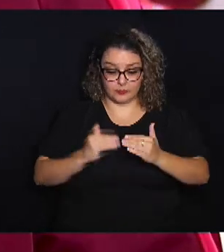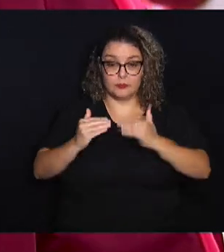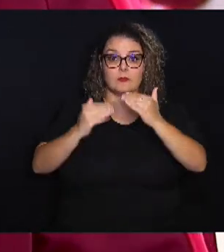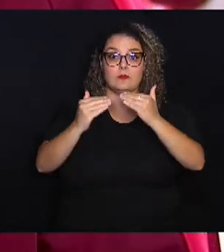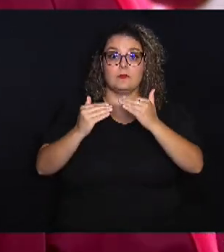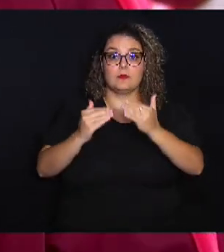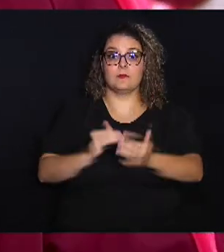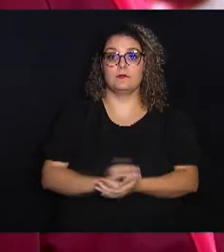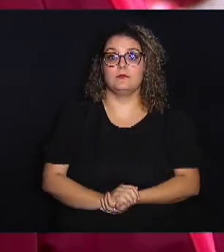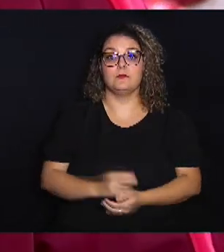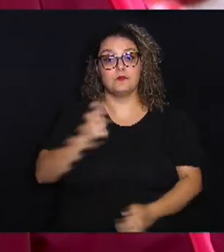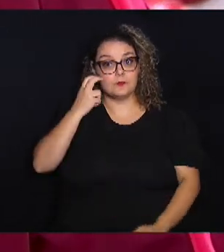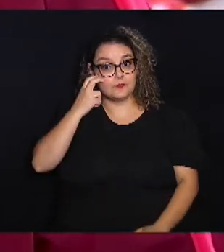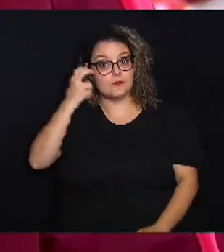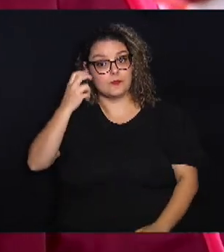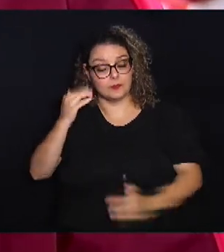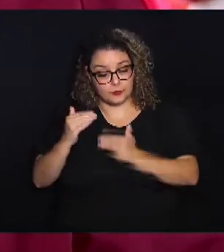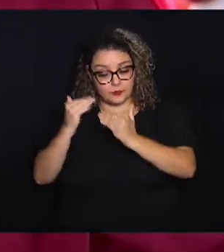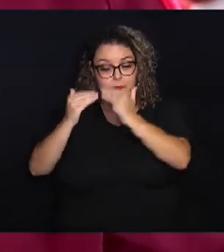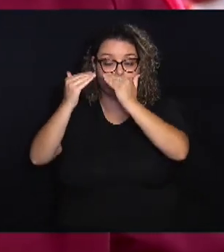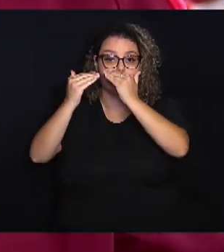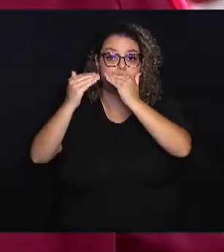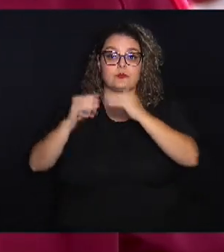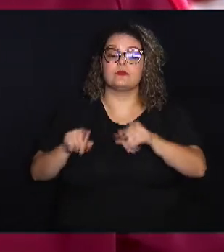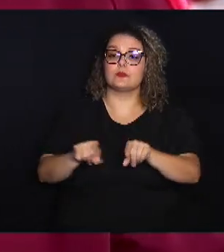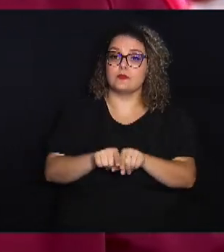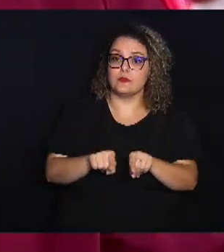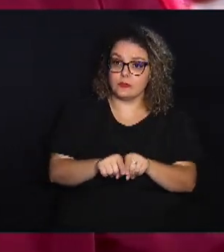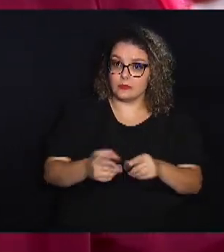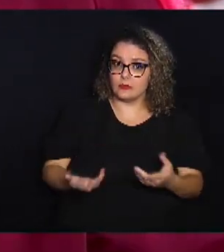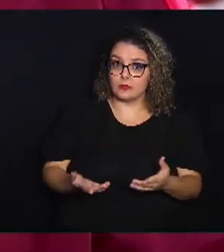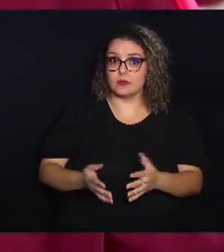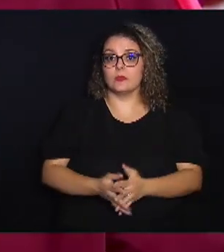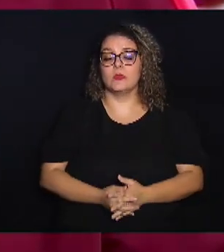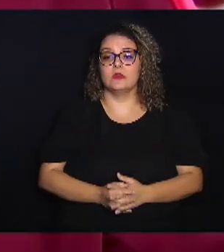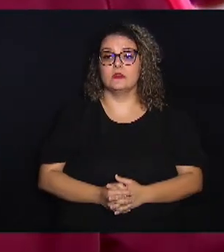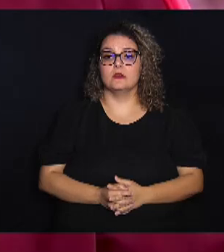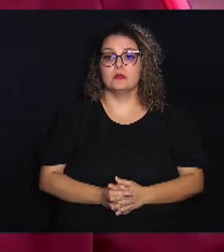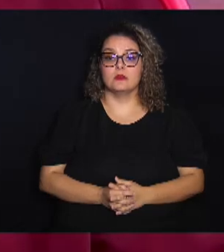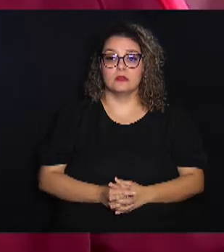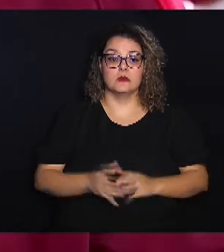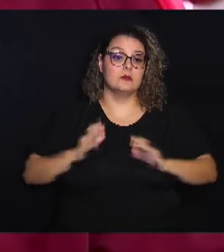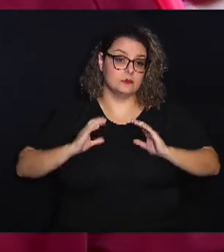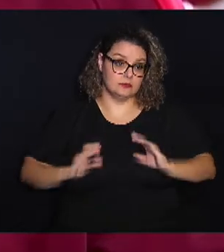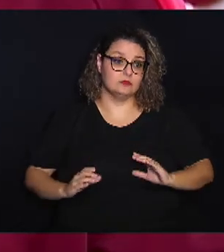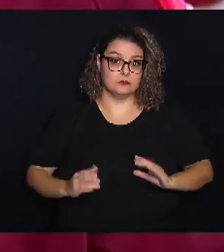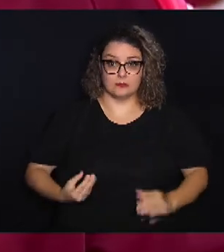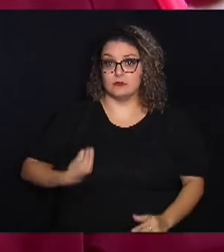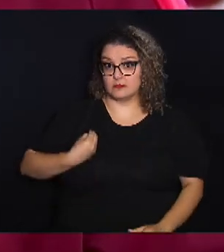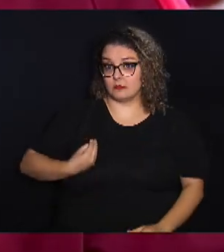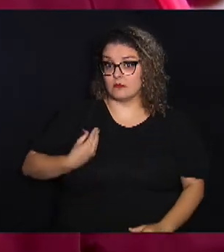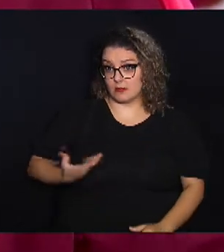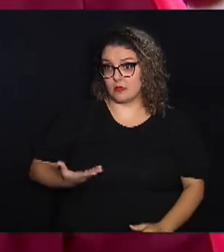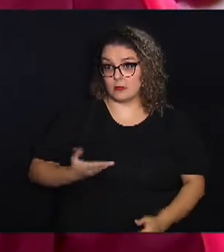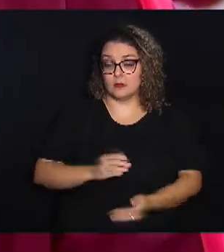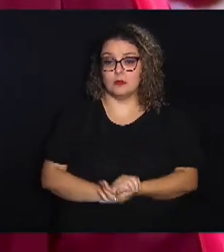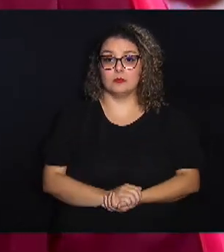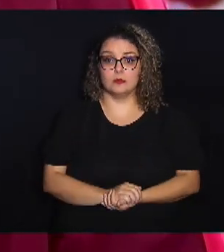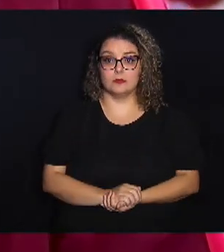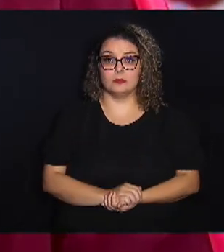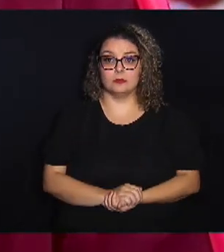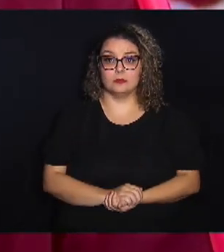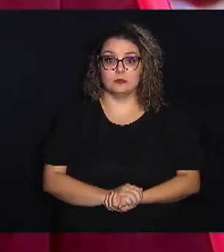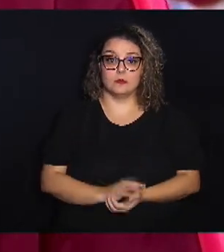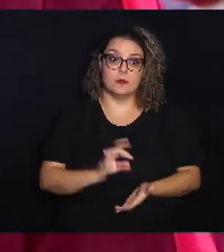desenvolvimento intelectual e também no seu comportamento de vida, né? E o fato